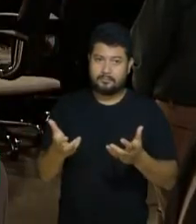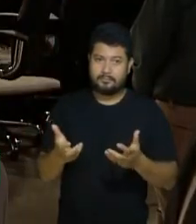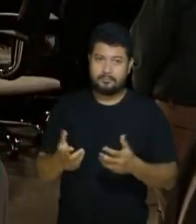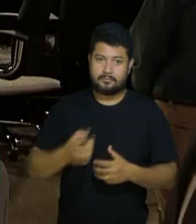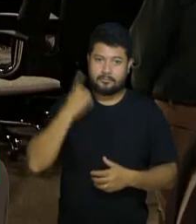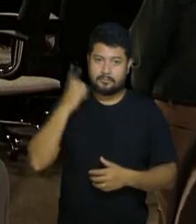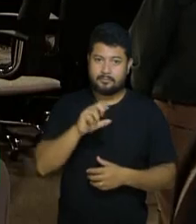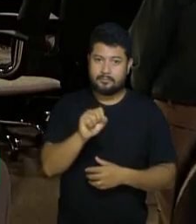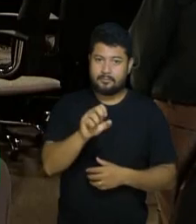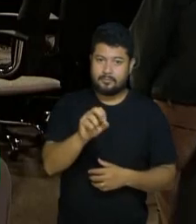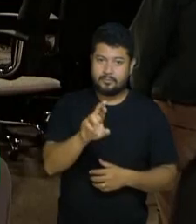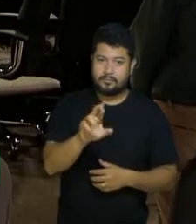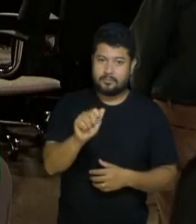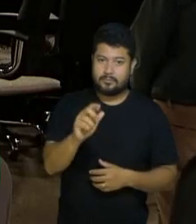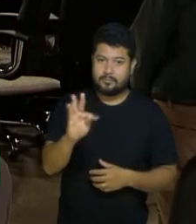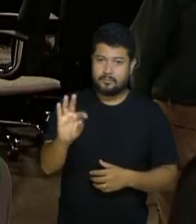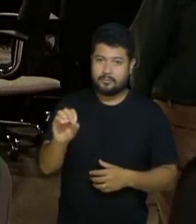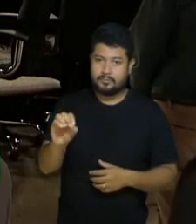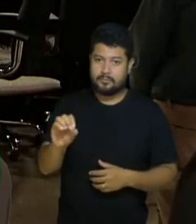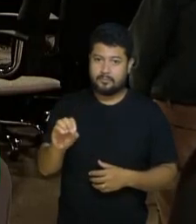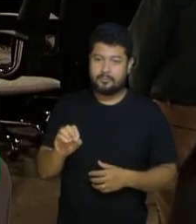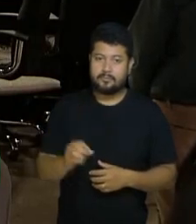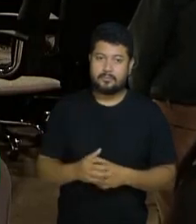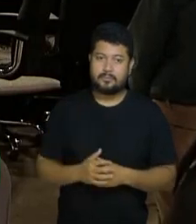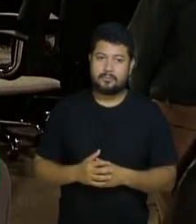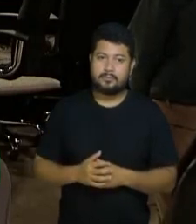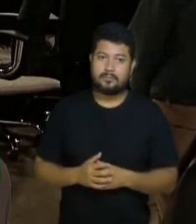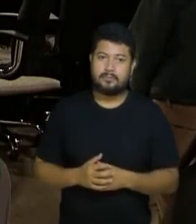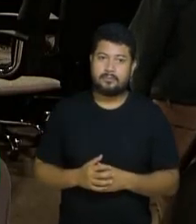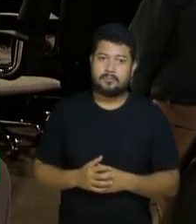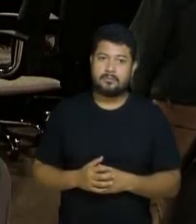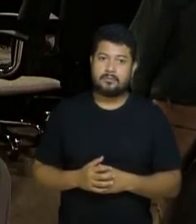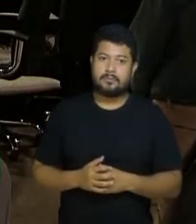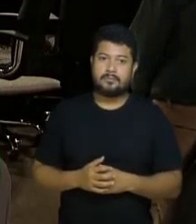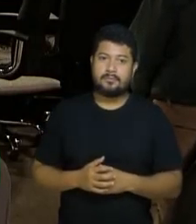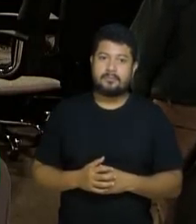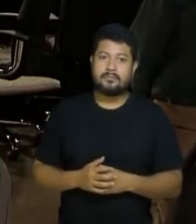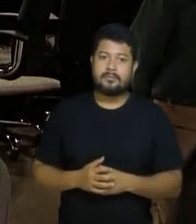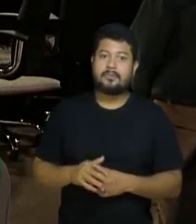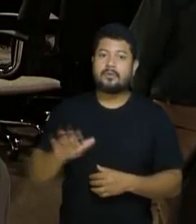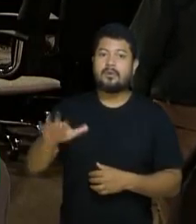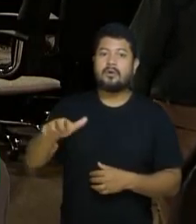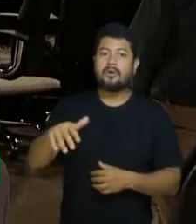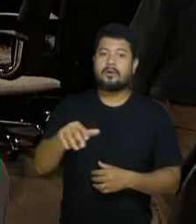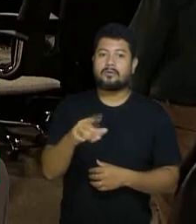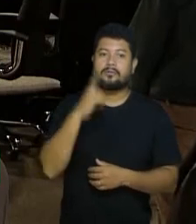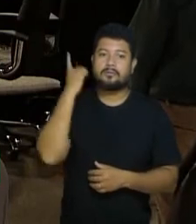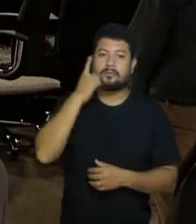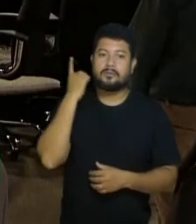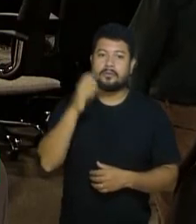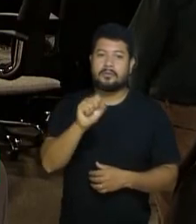Sorato. Deputado Sorato. Câmbio. Deputado Sorato.